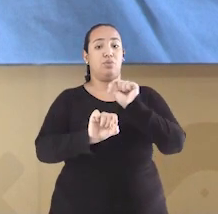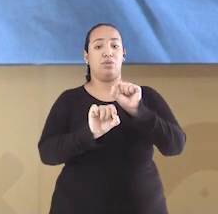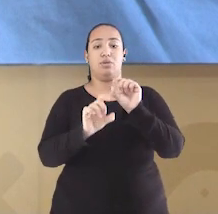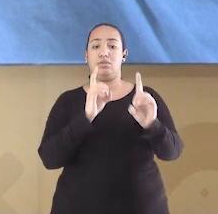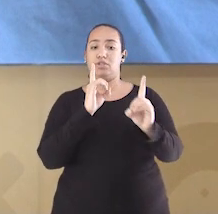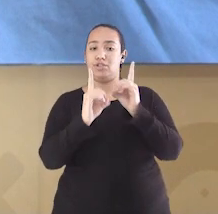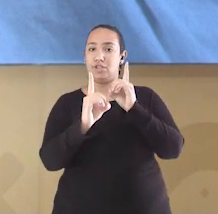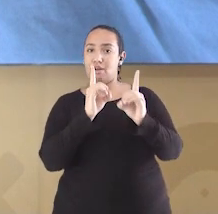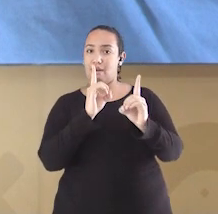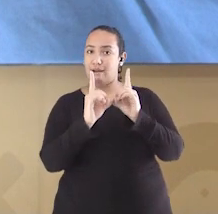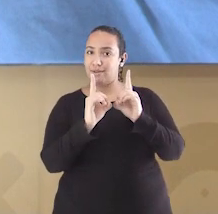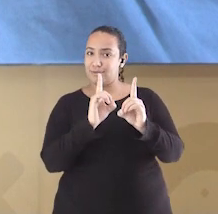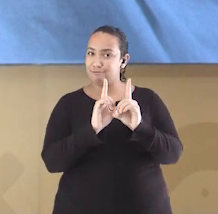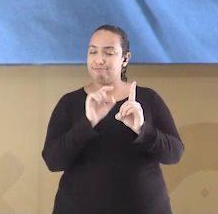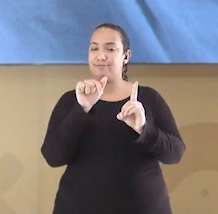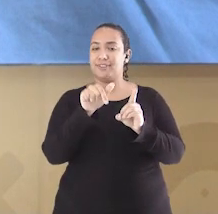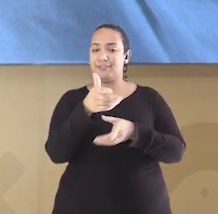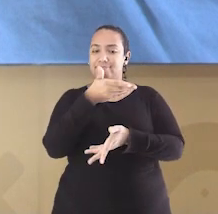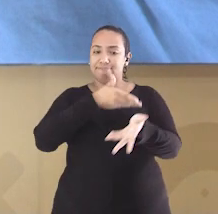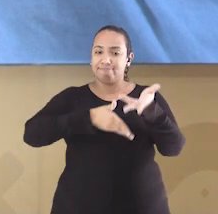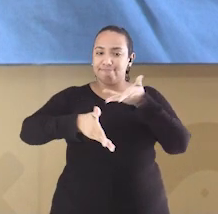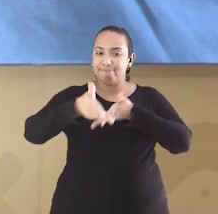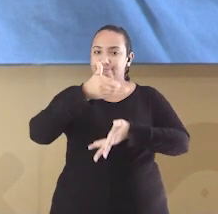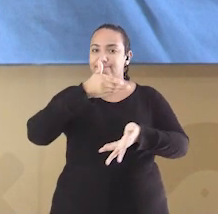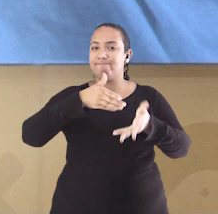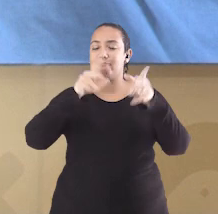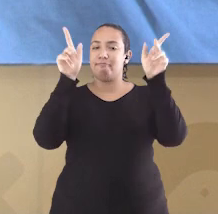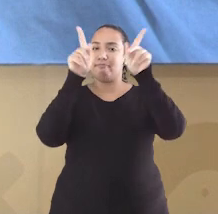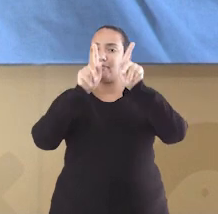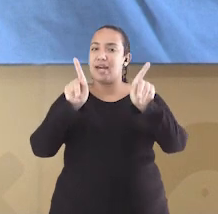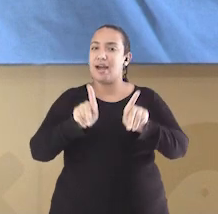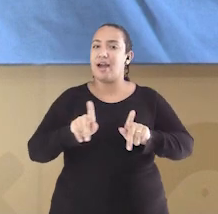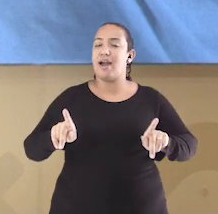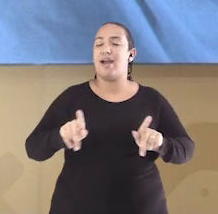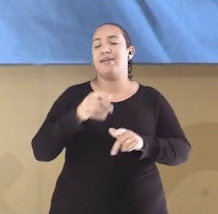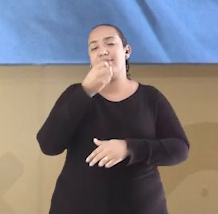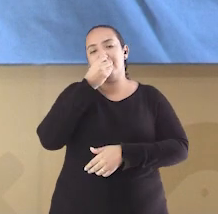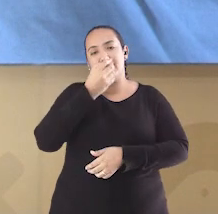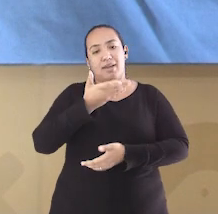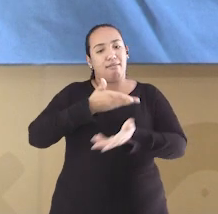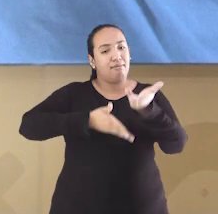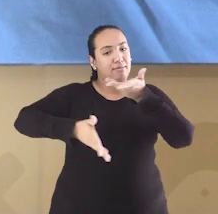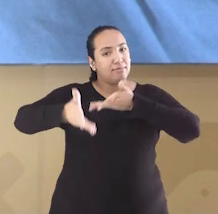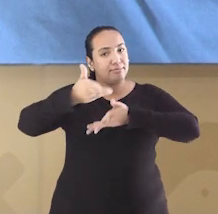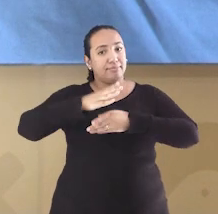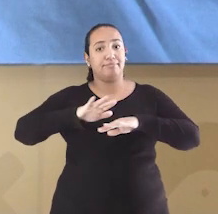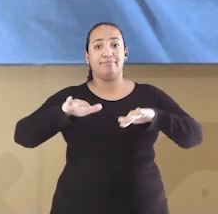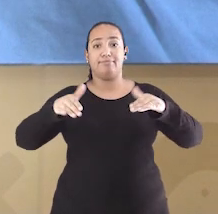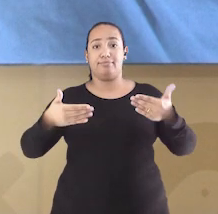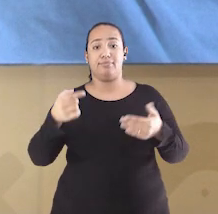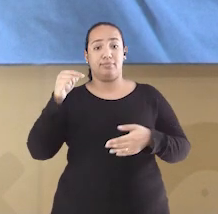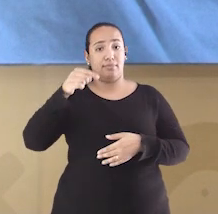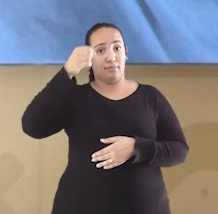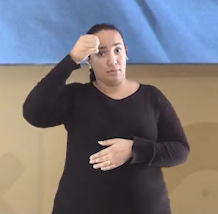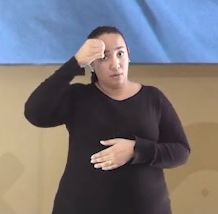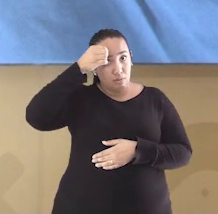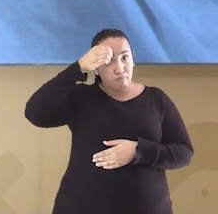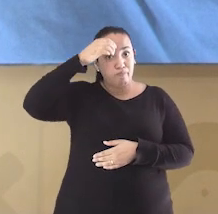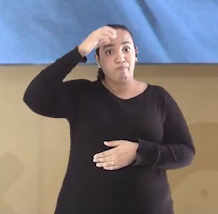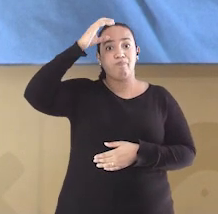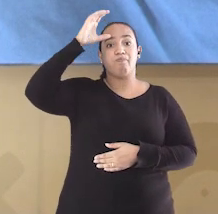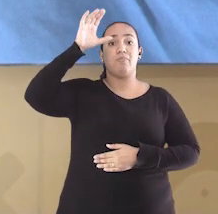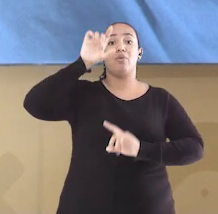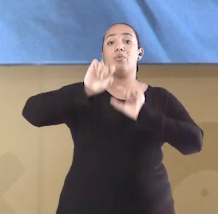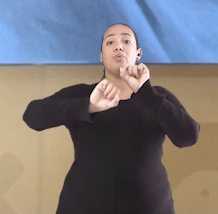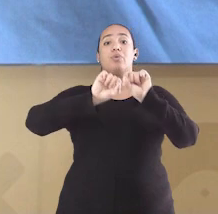para o diálogo, para a convivência pacífica e para a promoção da paz e do bem. Esse conhecimento